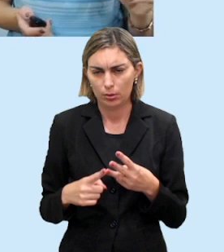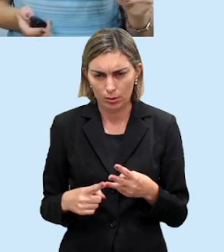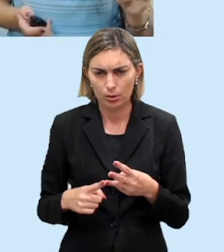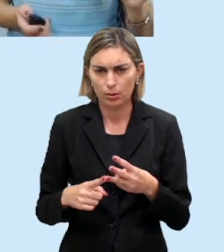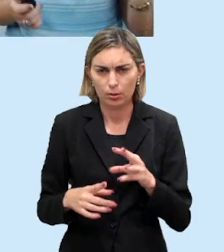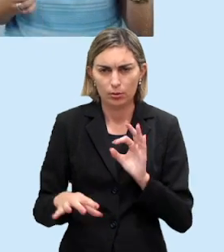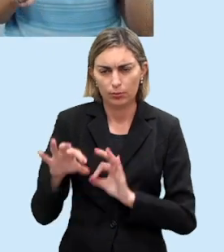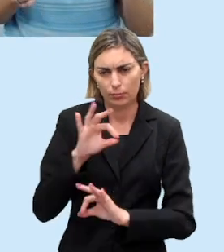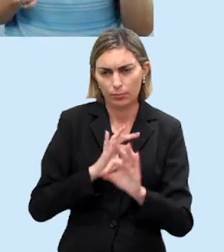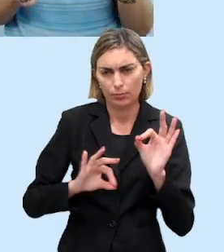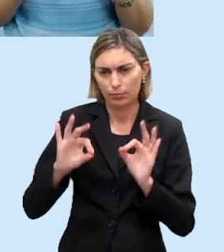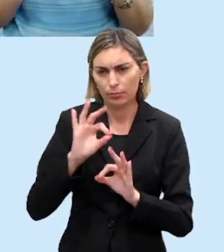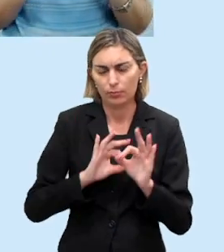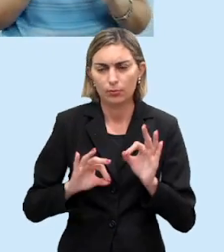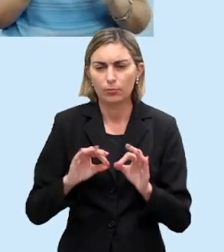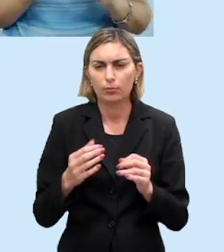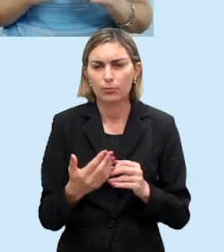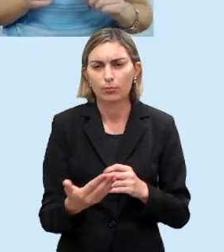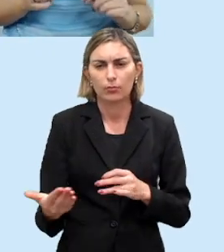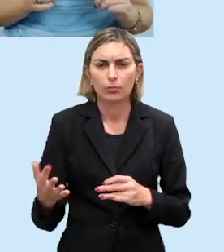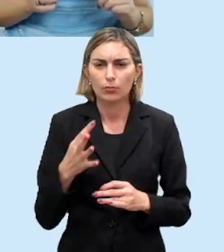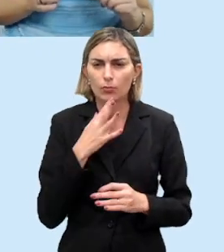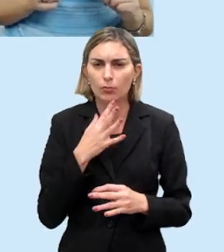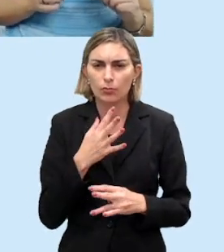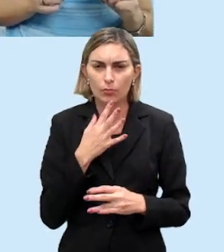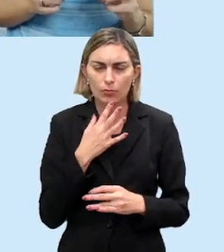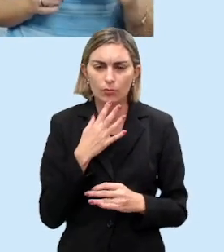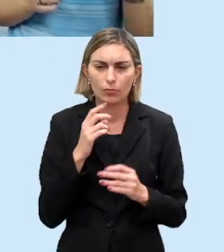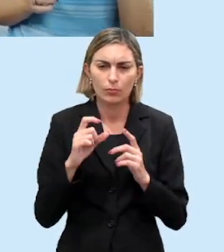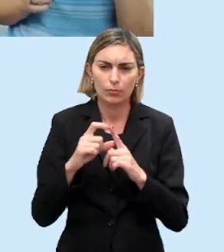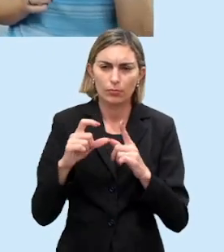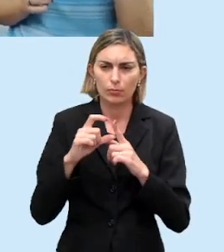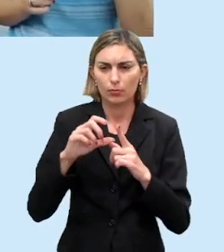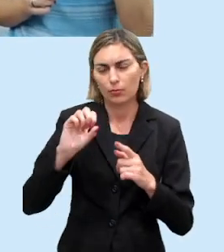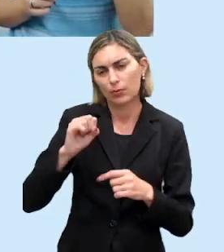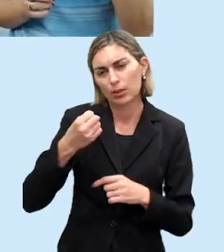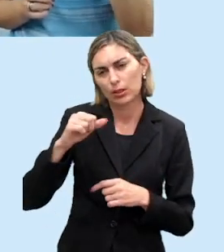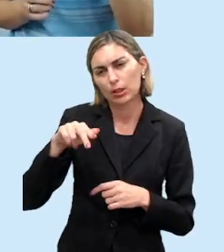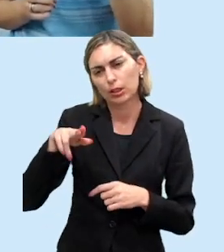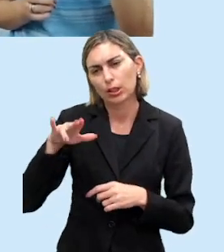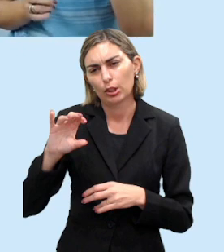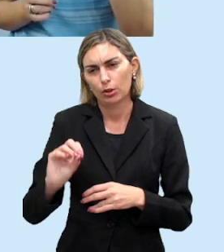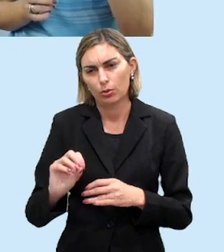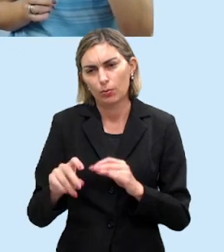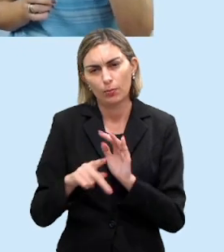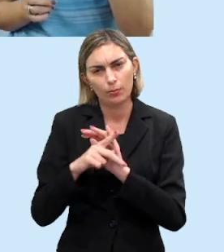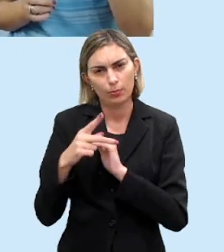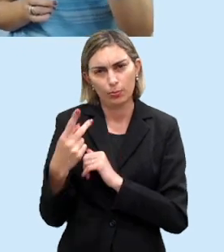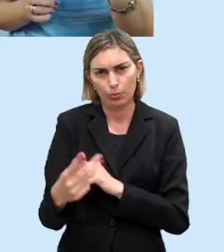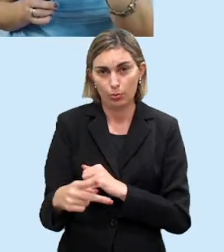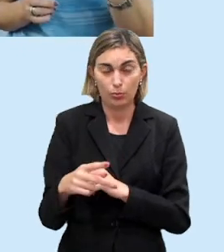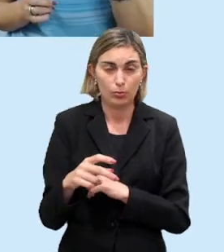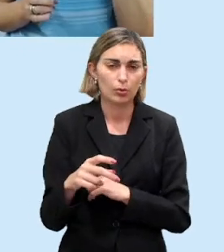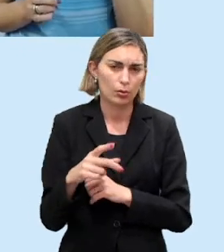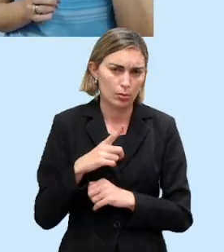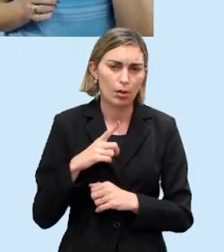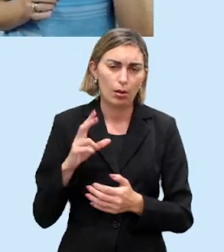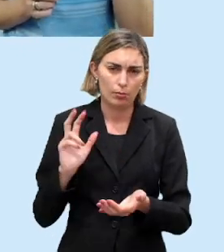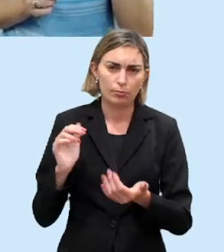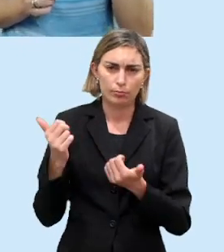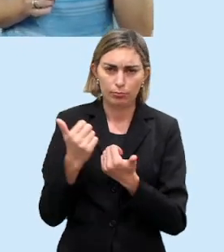elementos. E aí a gente coincide aqui a palavra signo, né? Que é pelo próprio signo, ou seja, o